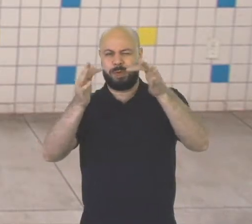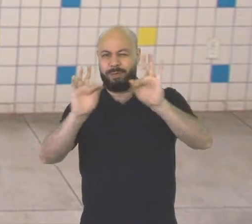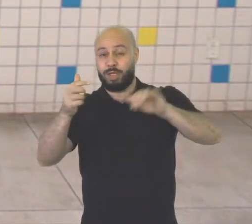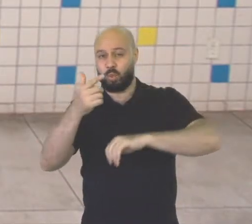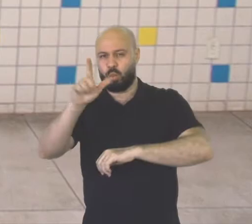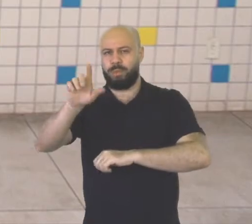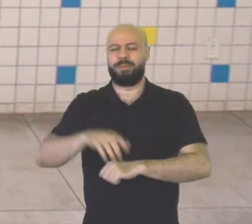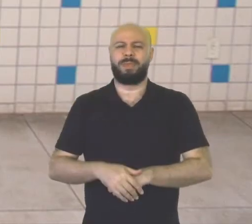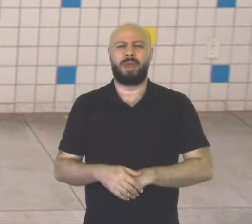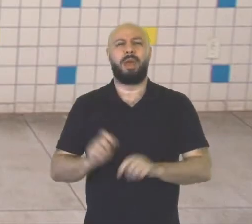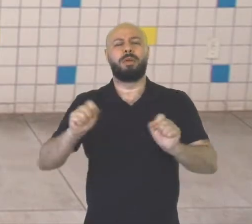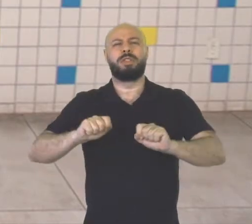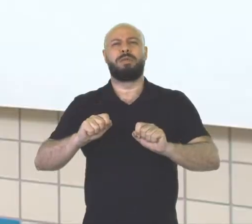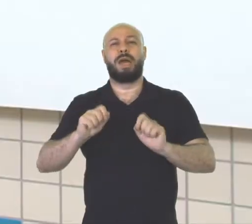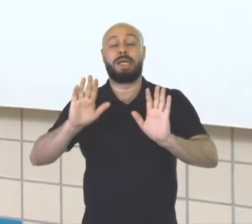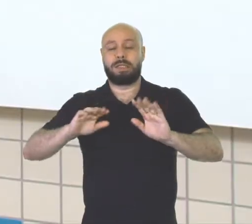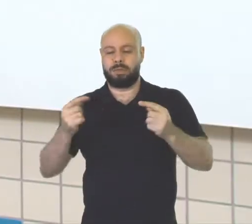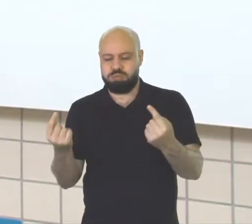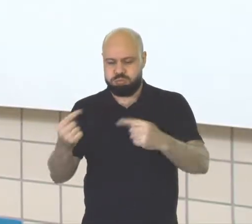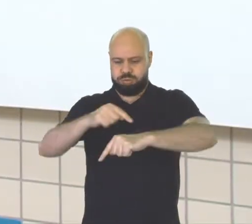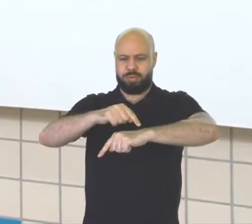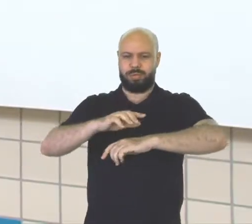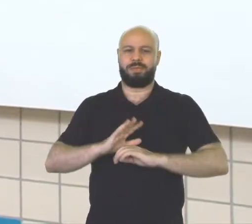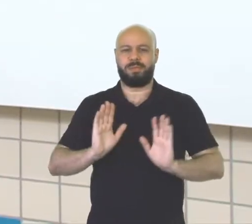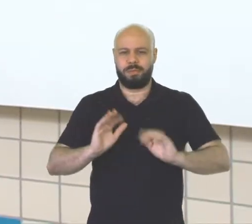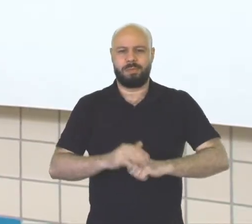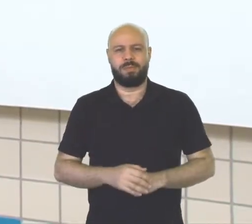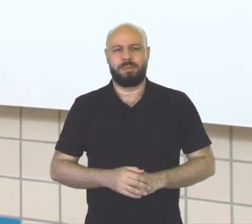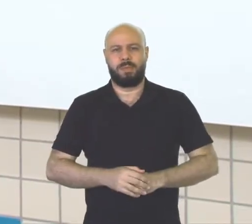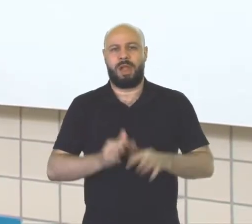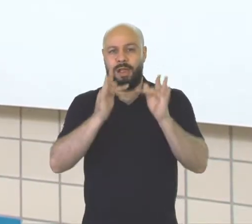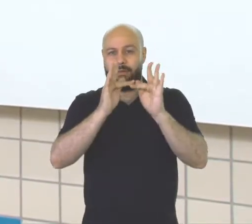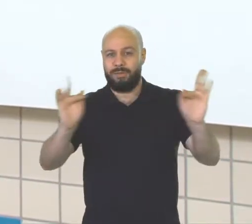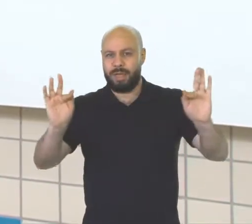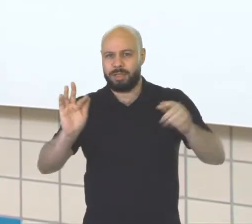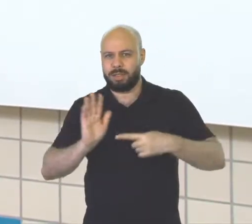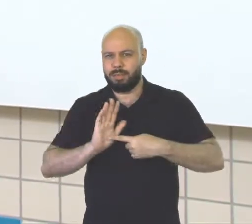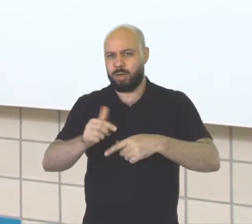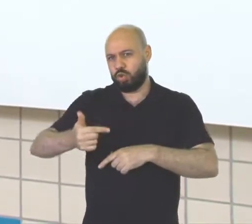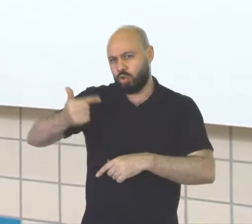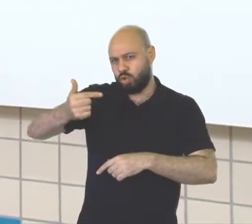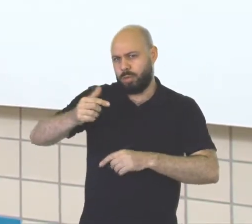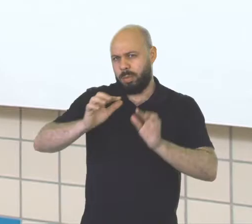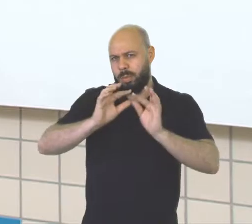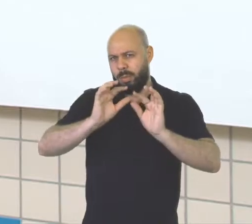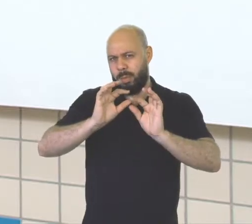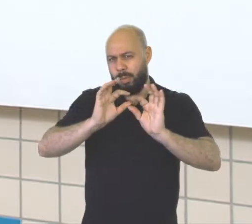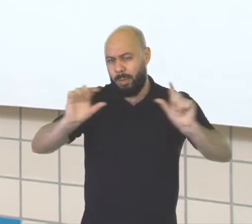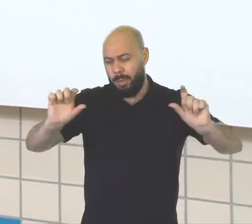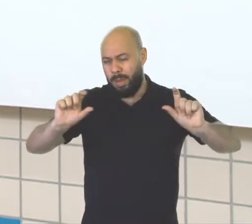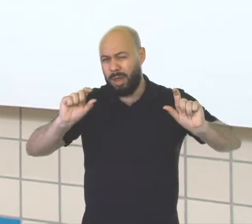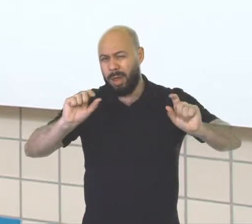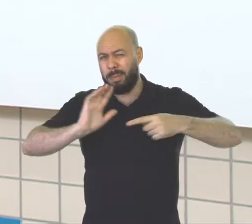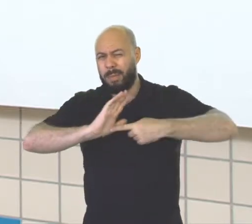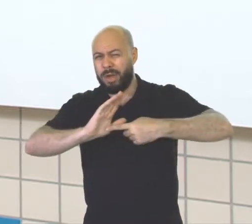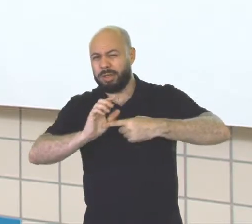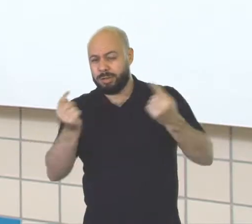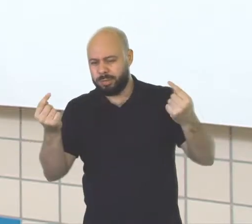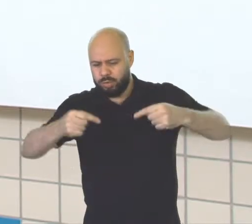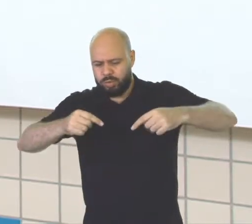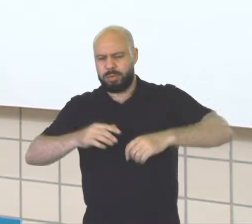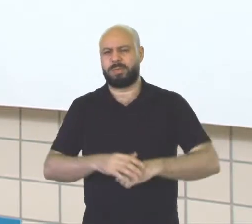nossa segunda frase, ela vai expressar justamente contraste.